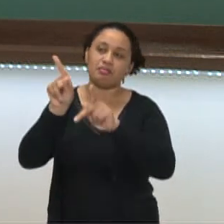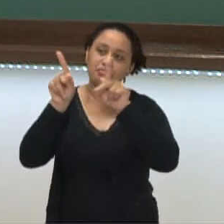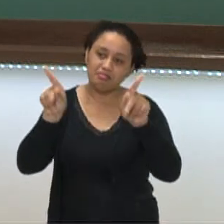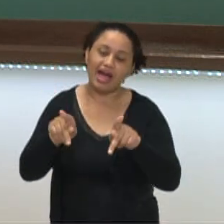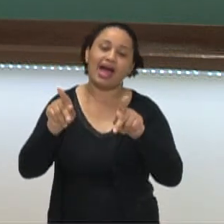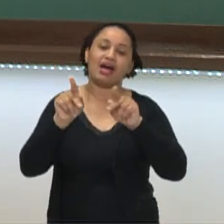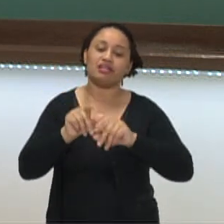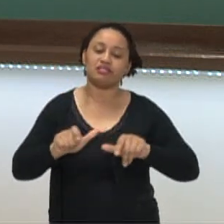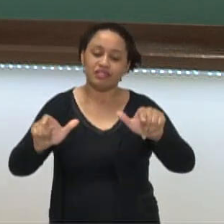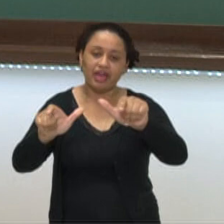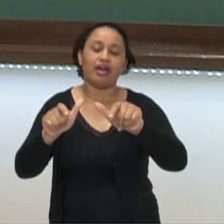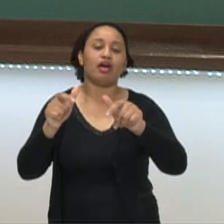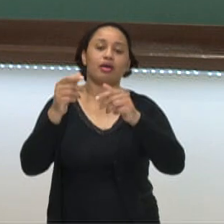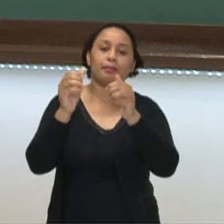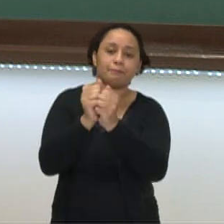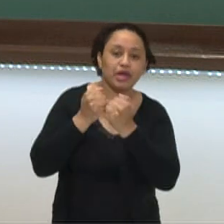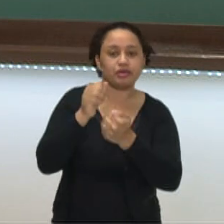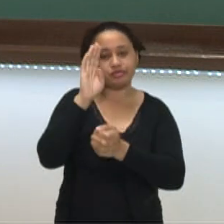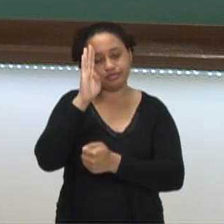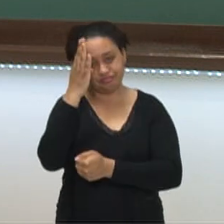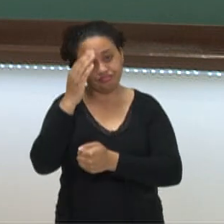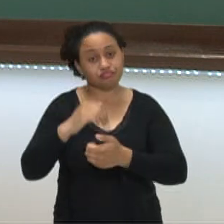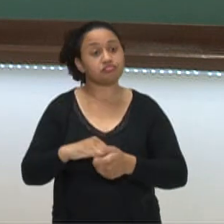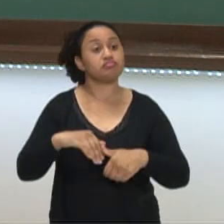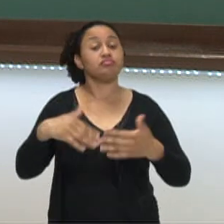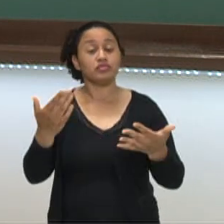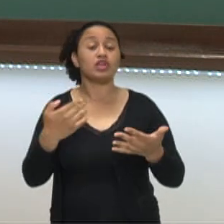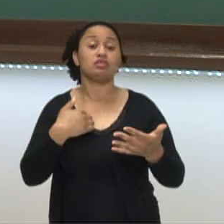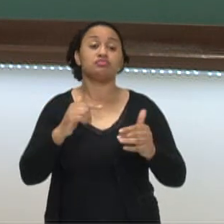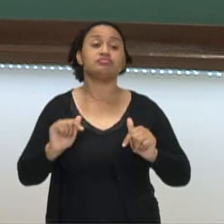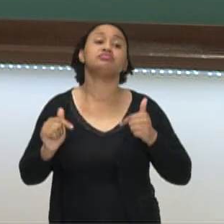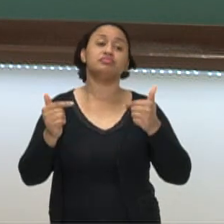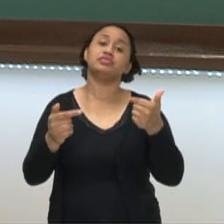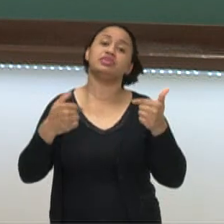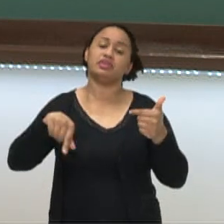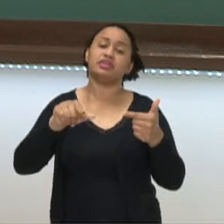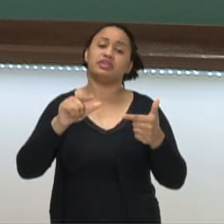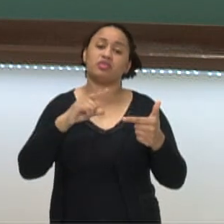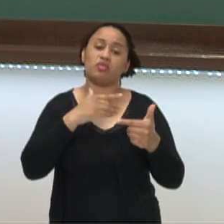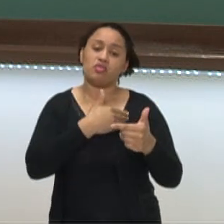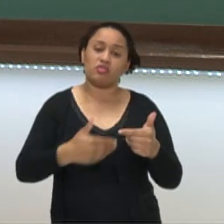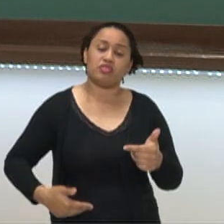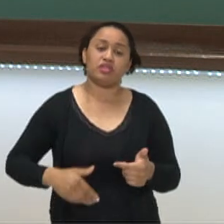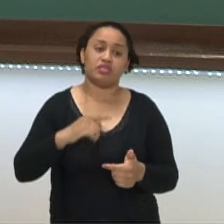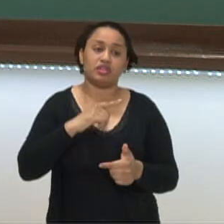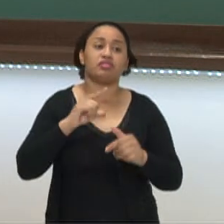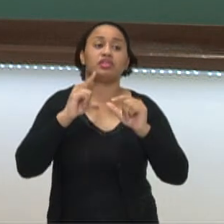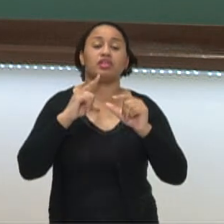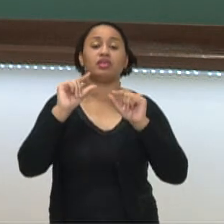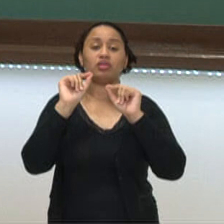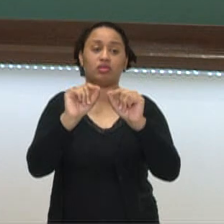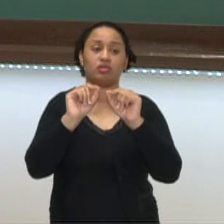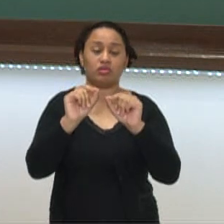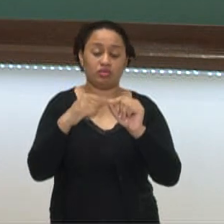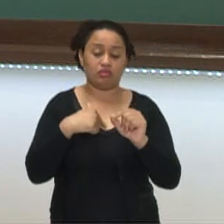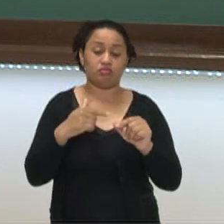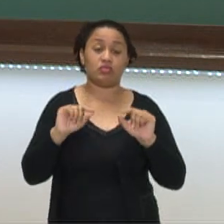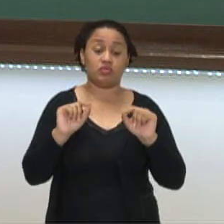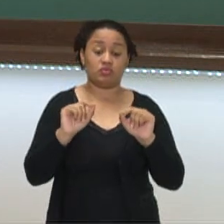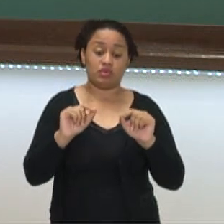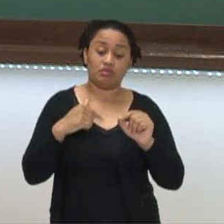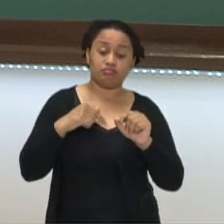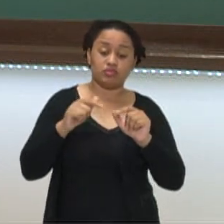e pão, principalmente. Então, entre as medidas iniciais do governo, nós temos a tomada